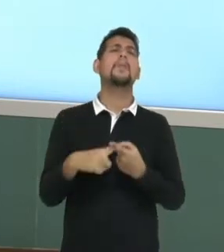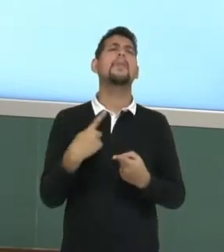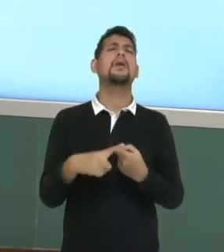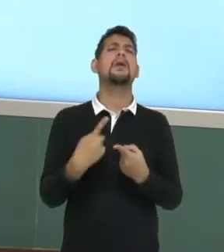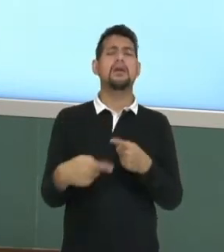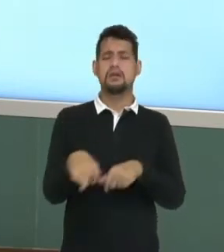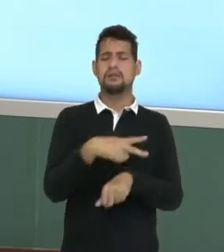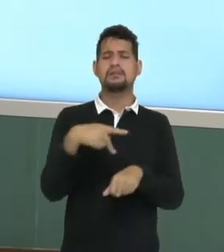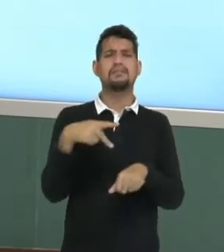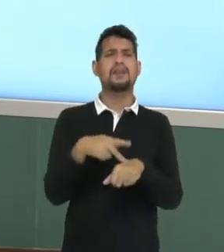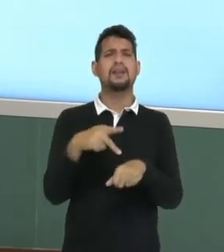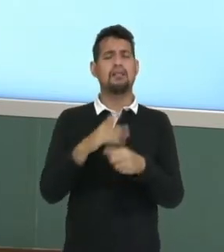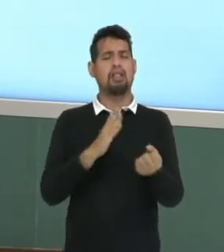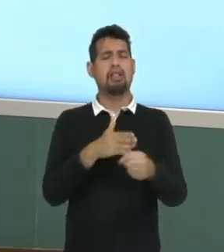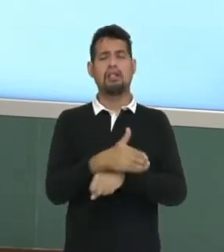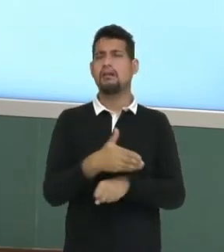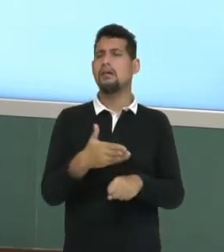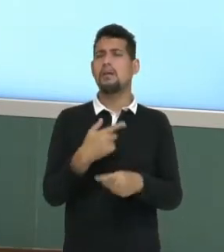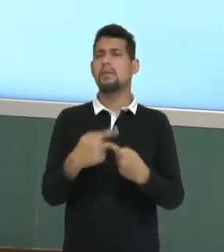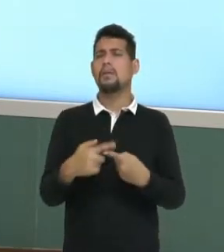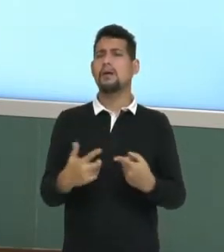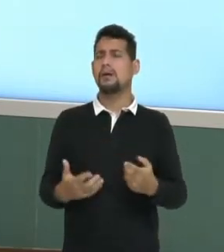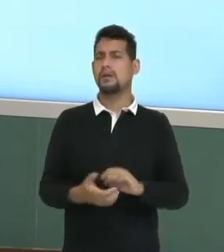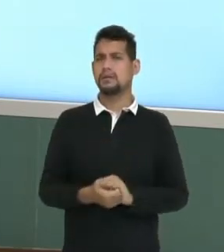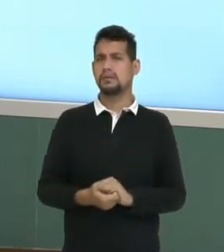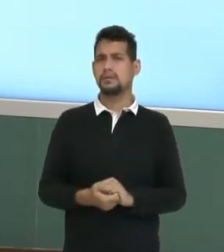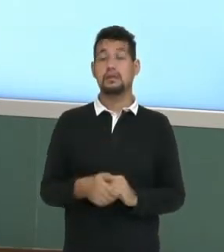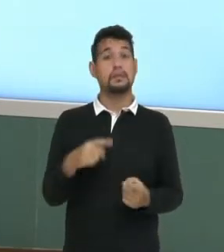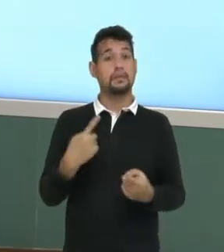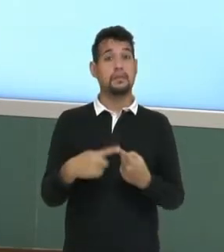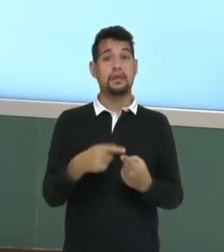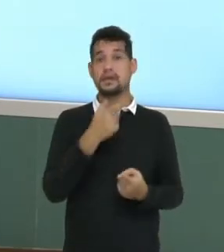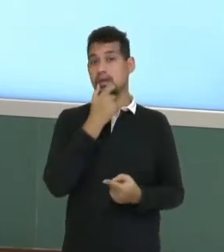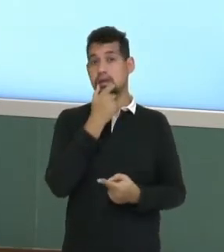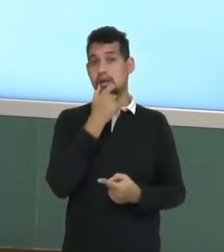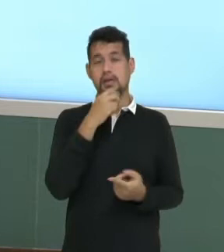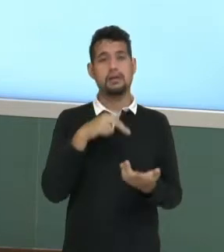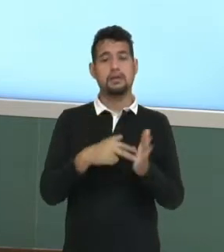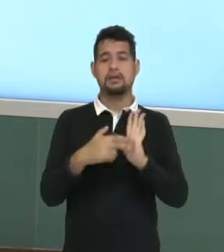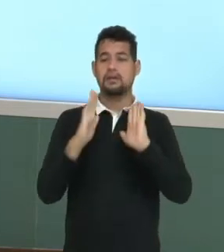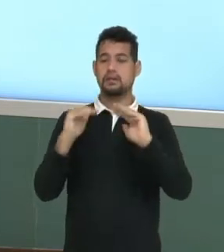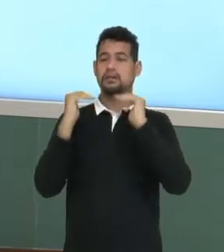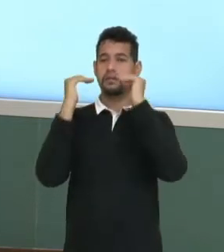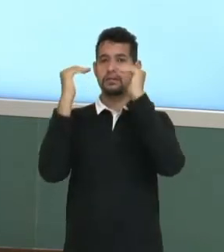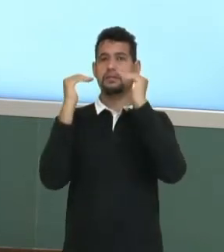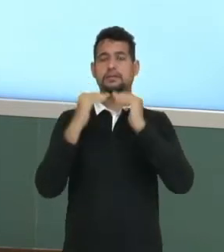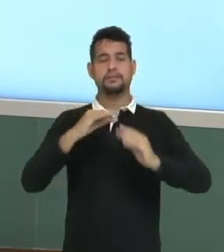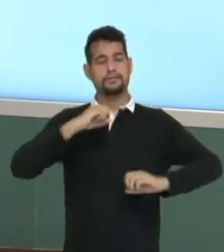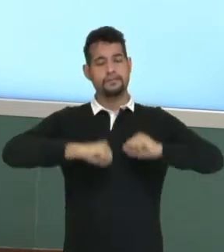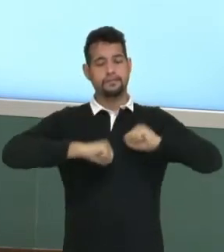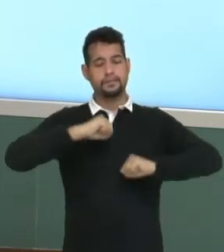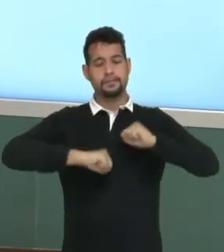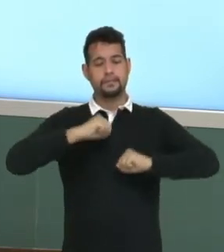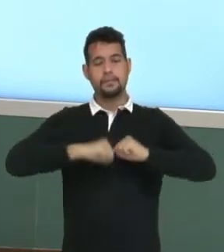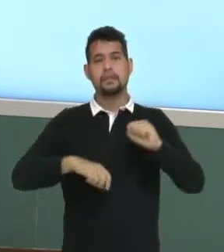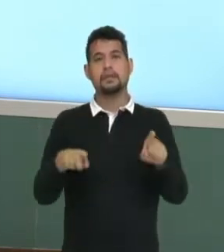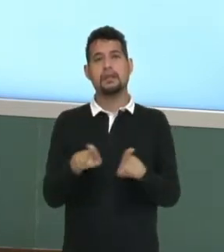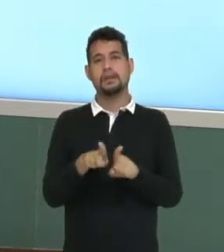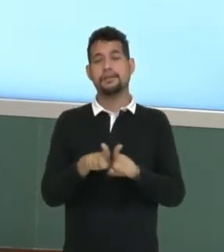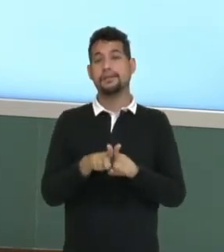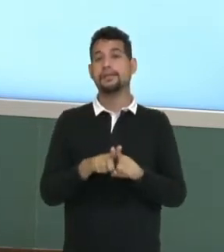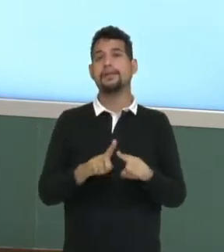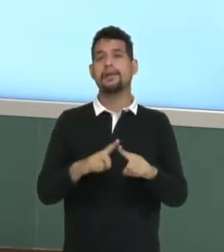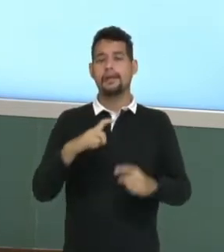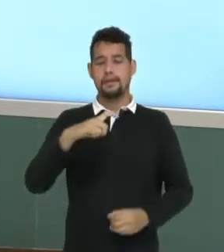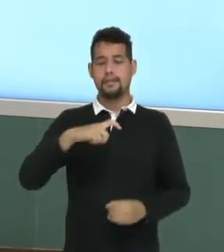né, furavam um bloqueio continental? Porque a Inglaterra estava no auge da Revolução Industrial e ela era a principal